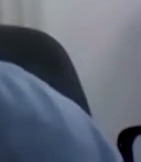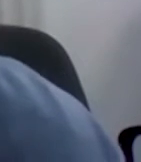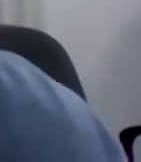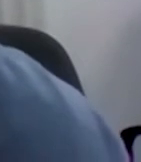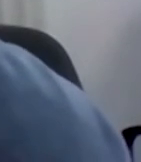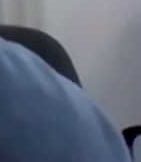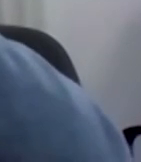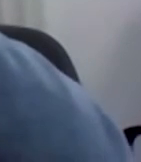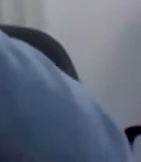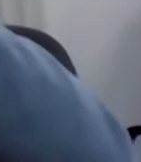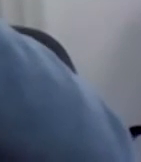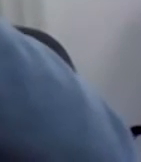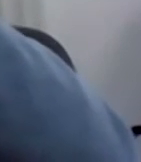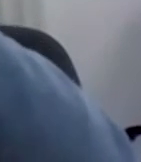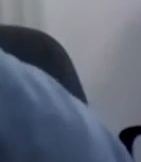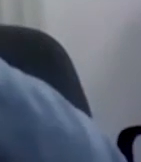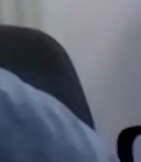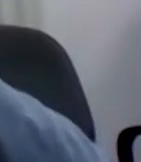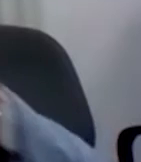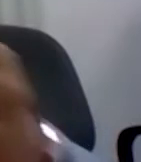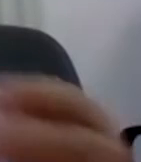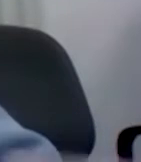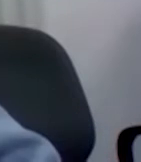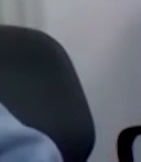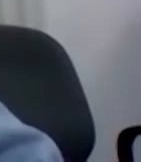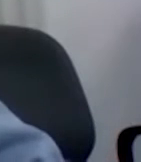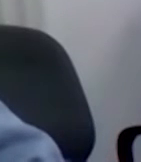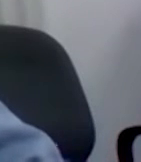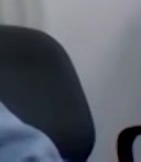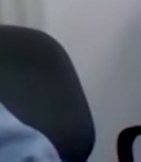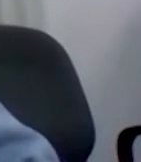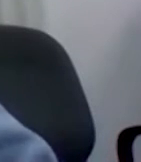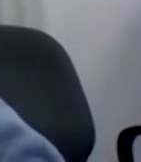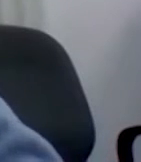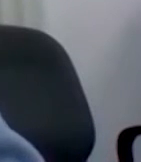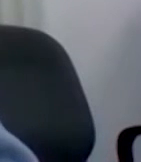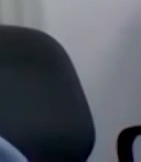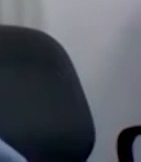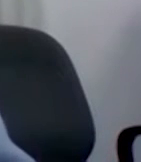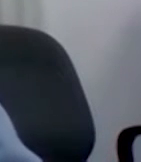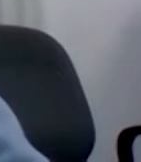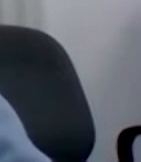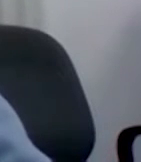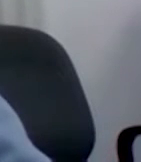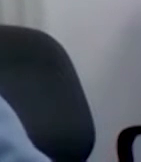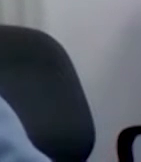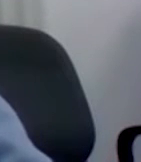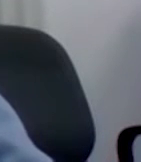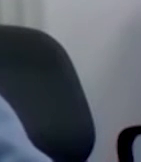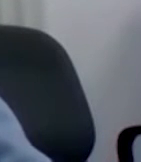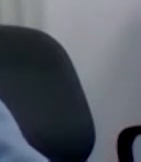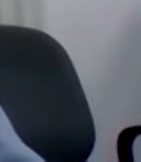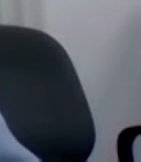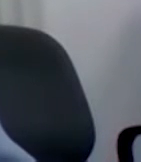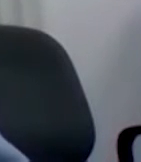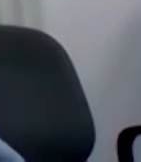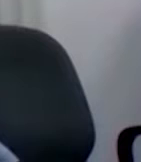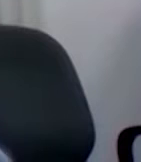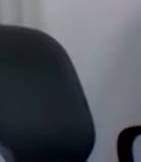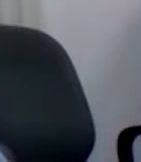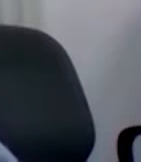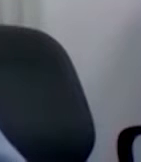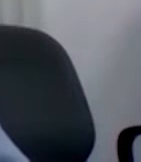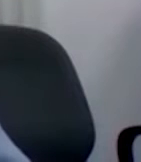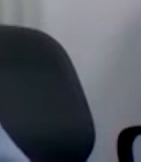Presidente, se o senhor quiser fazer uma breve síntese aí, inicialmente, com a leitura, até a gente conseguir aqui,